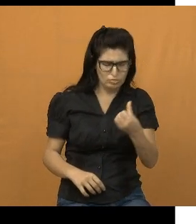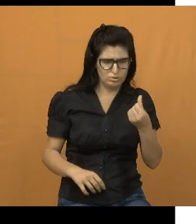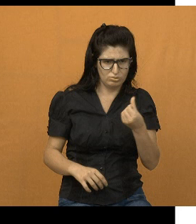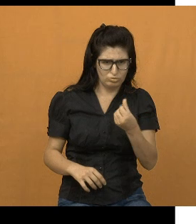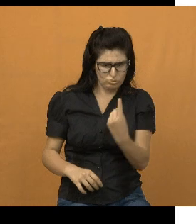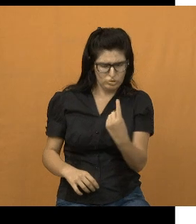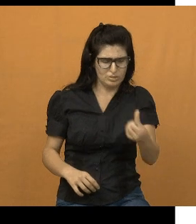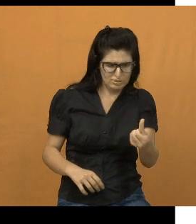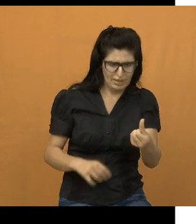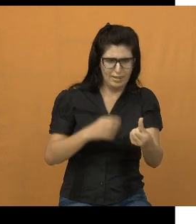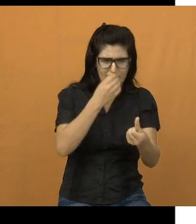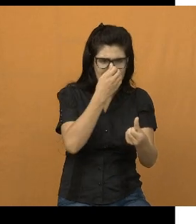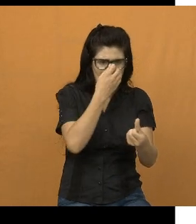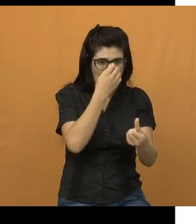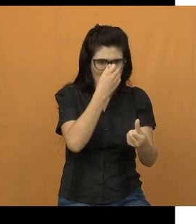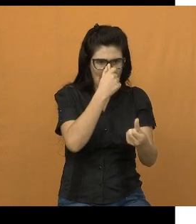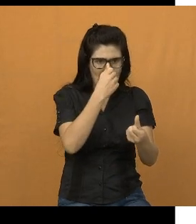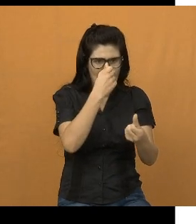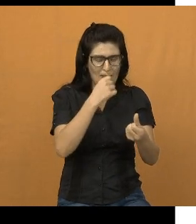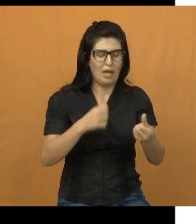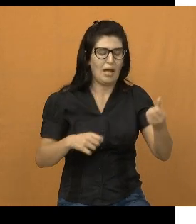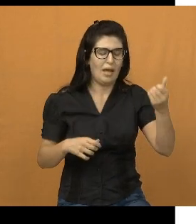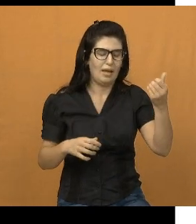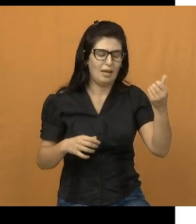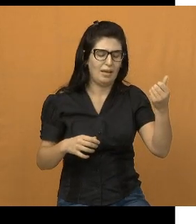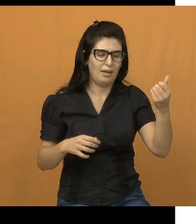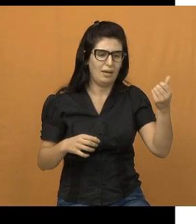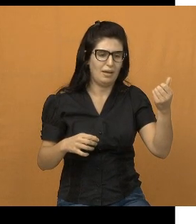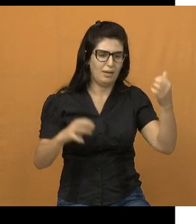17.416 sessões de hemodiálise.